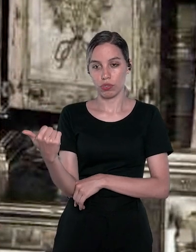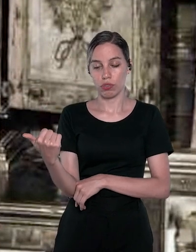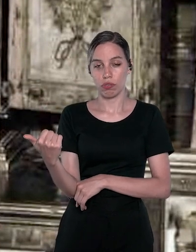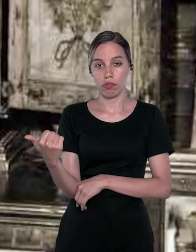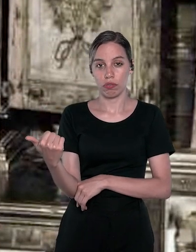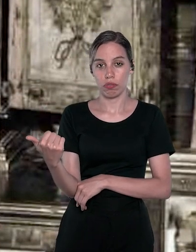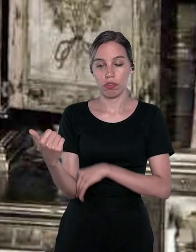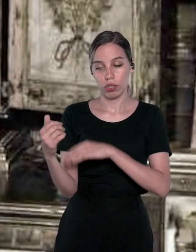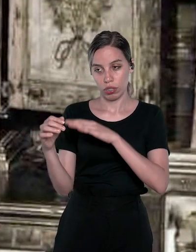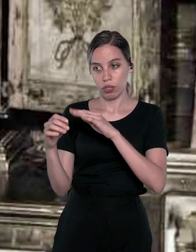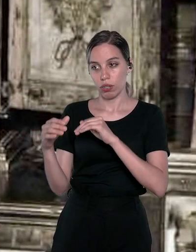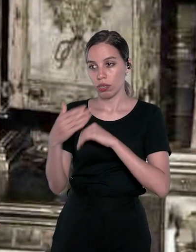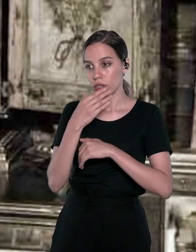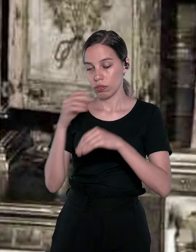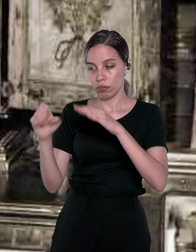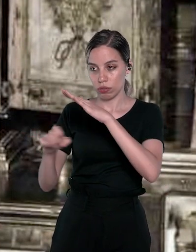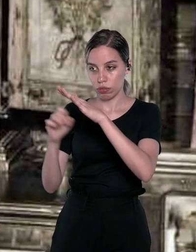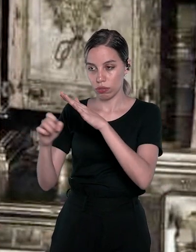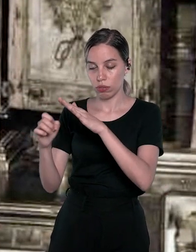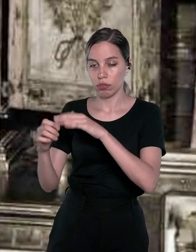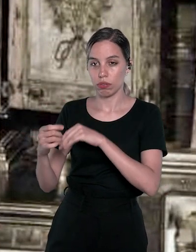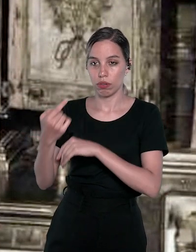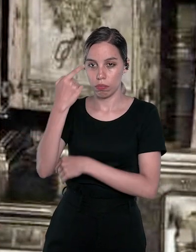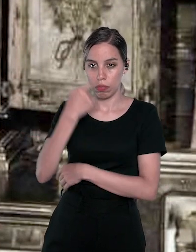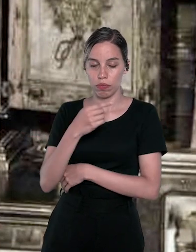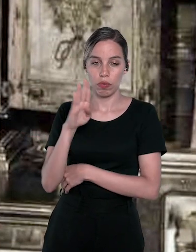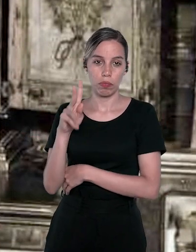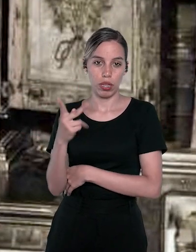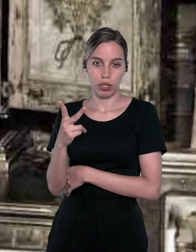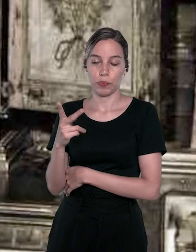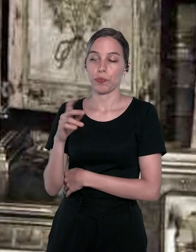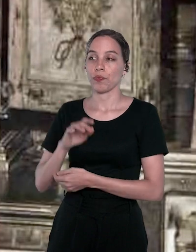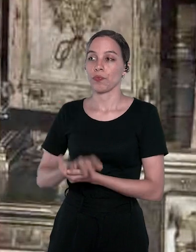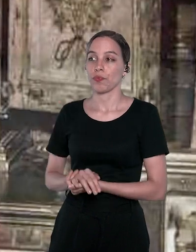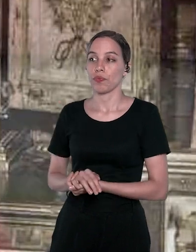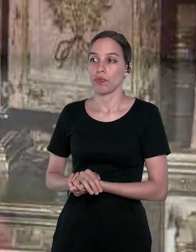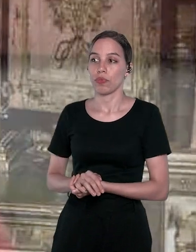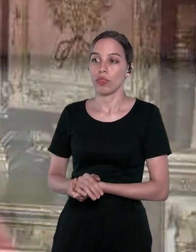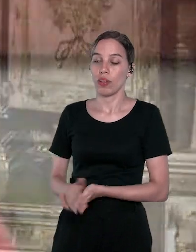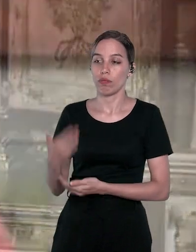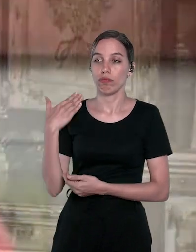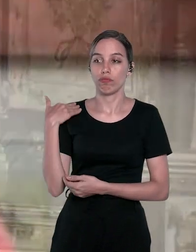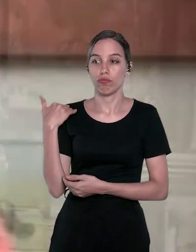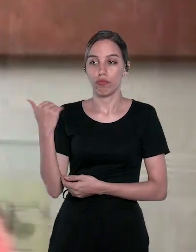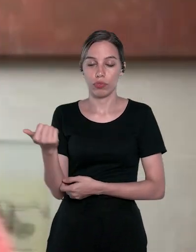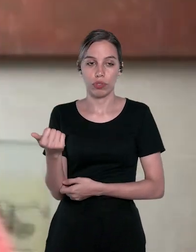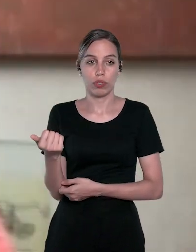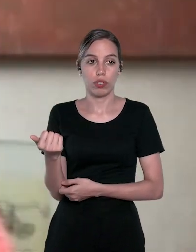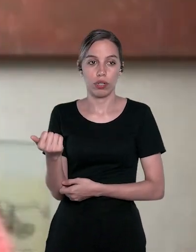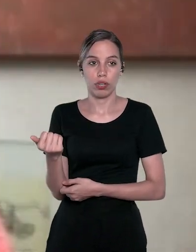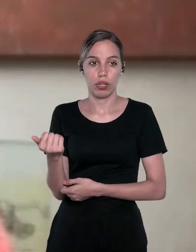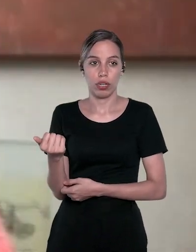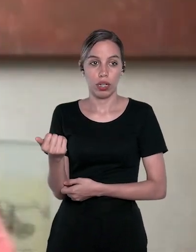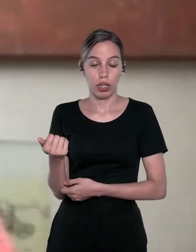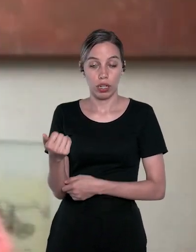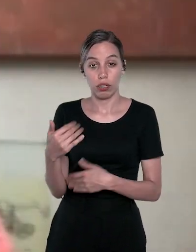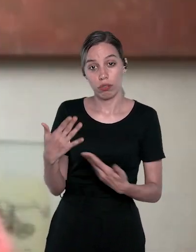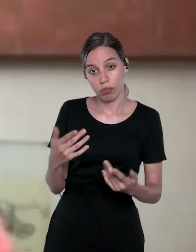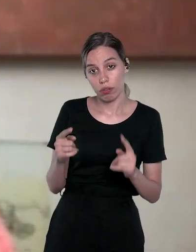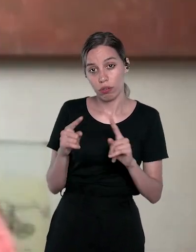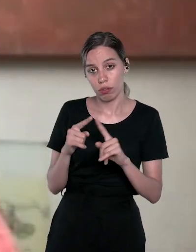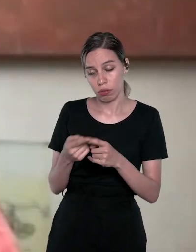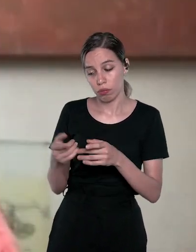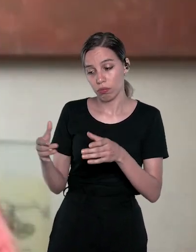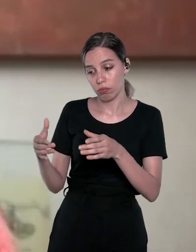editora Conceito, que é Perfis BH. Eu até não gosto muito desse título da coleção, não,